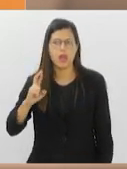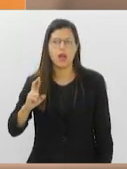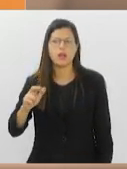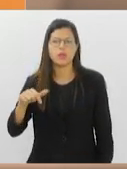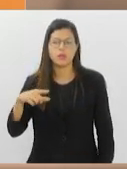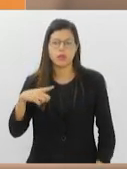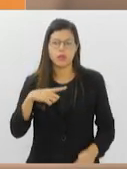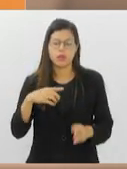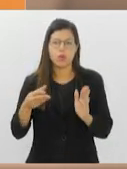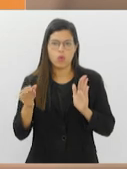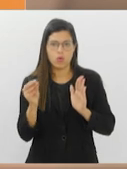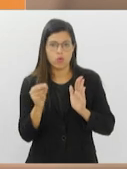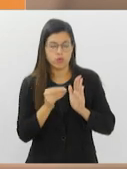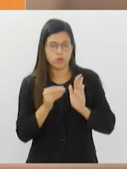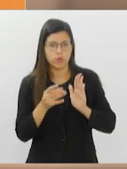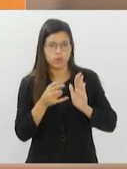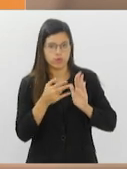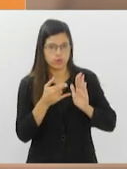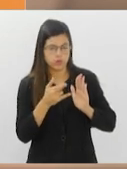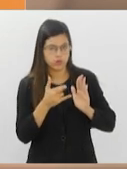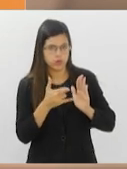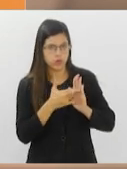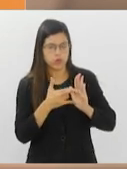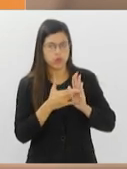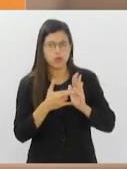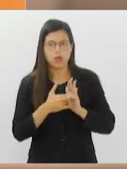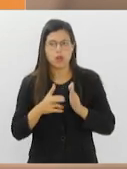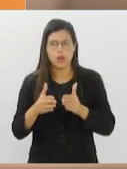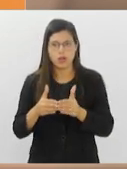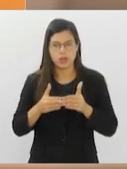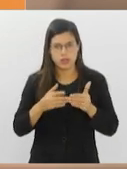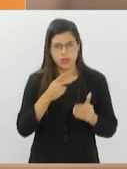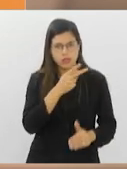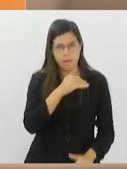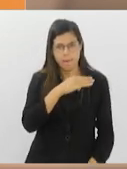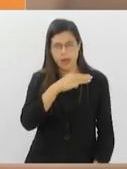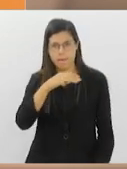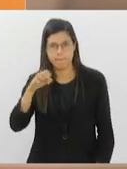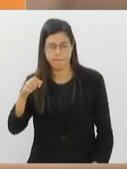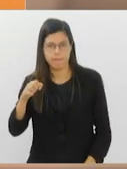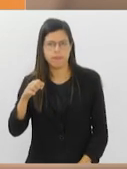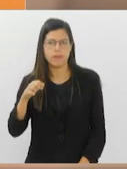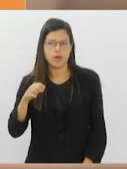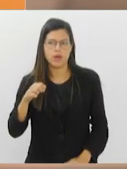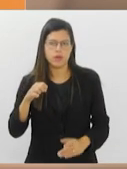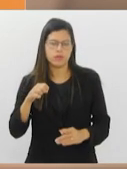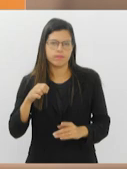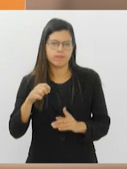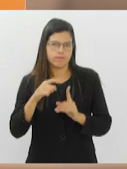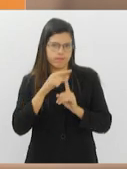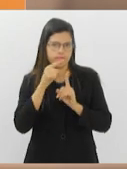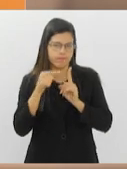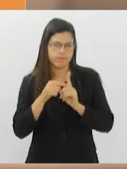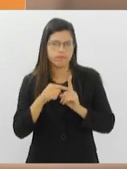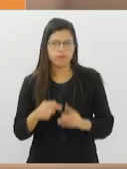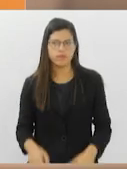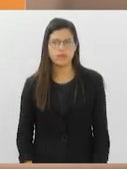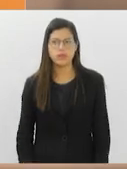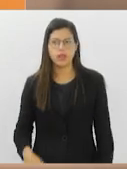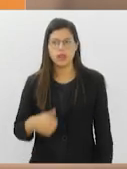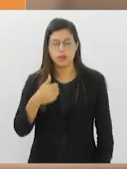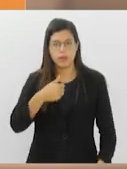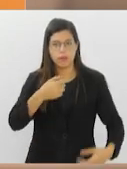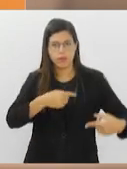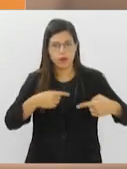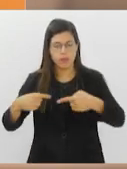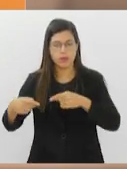da Alerj a previsão de licença maternidade e paternidade para parlamentares. Em primeira discussão, proposta